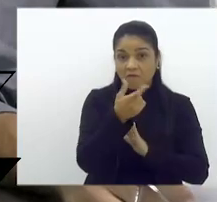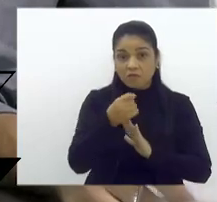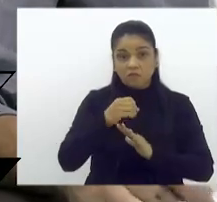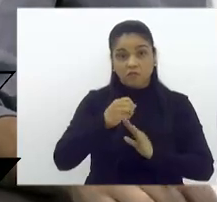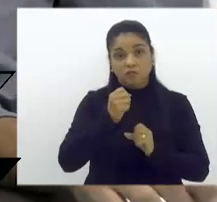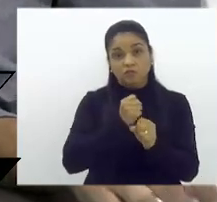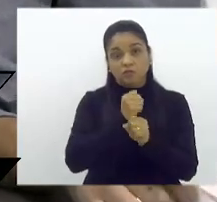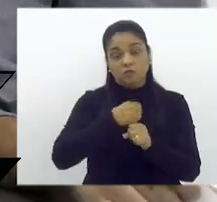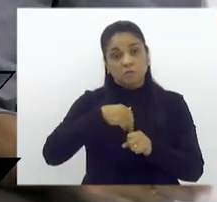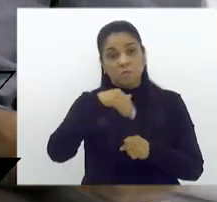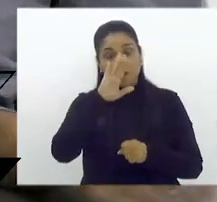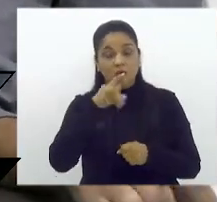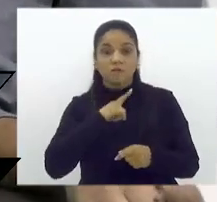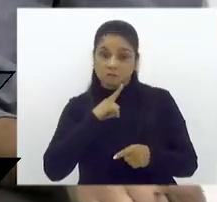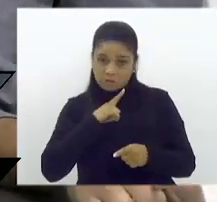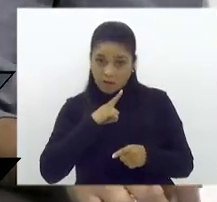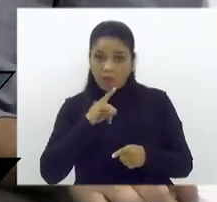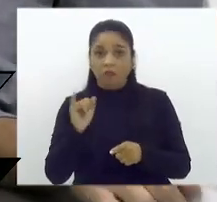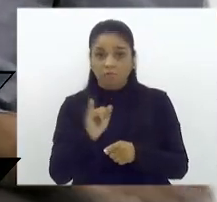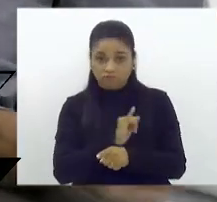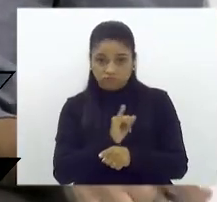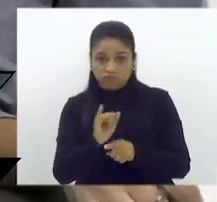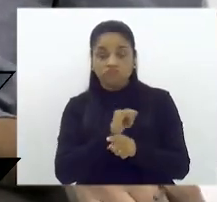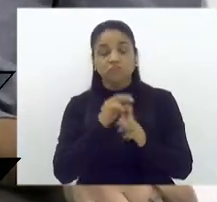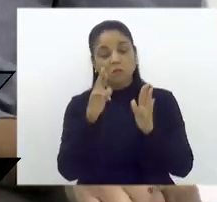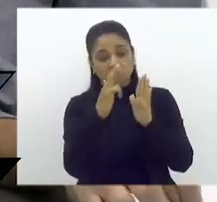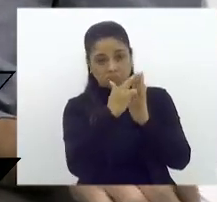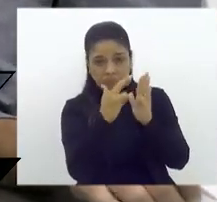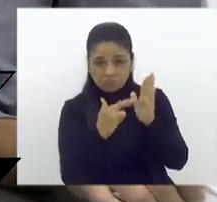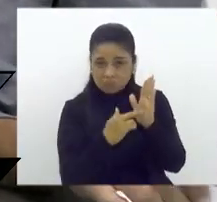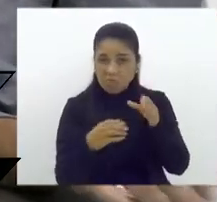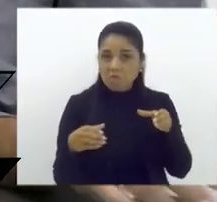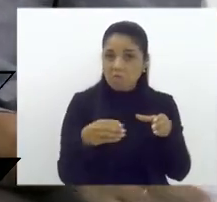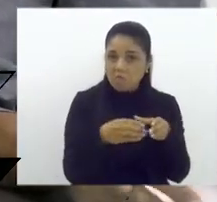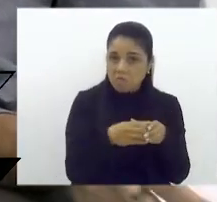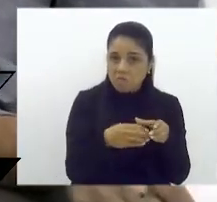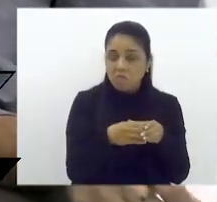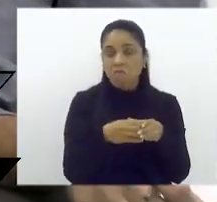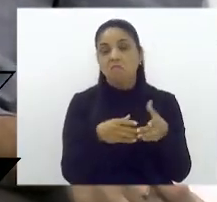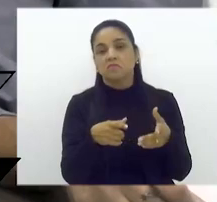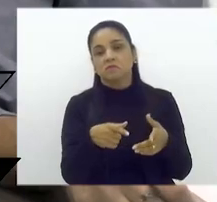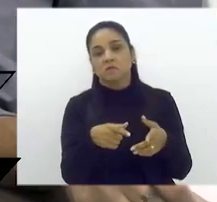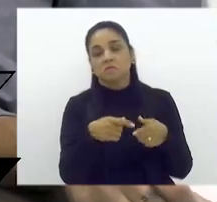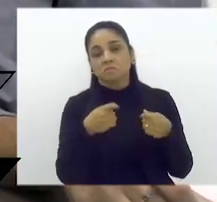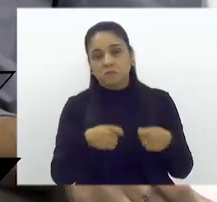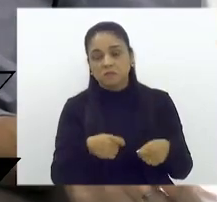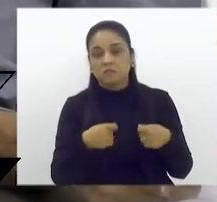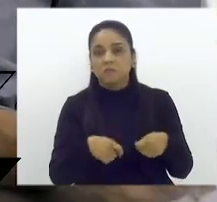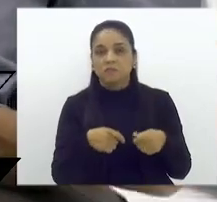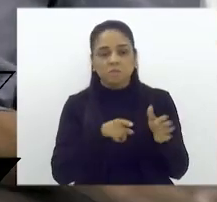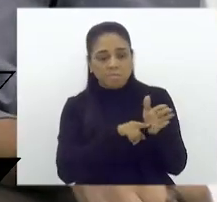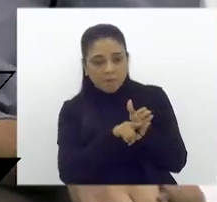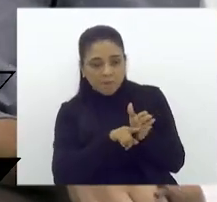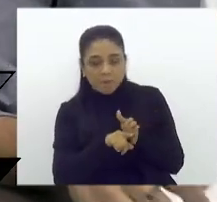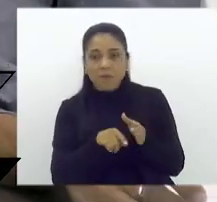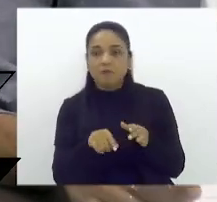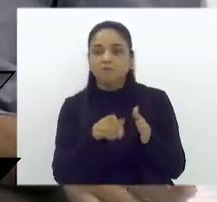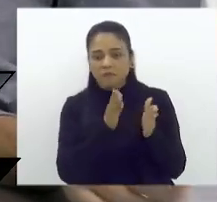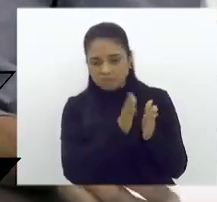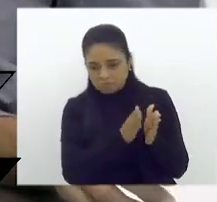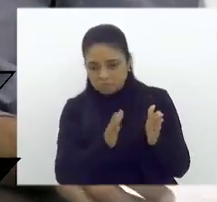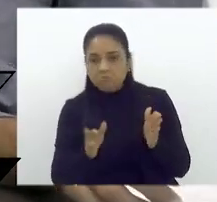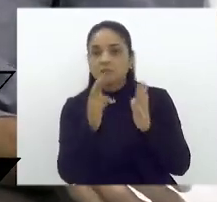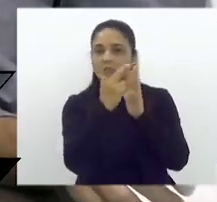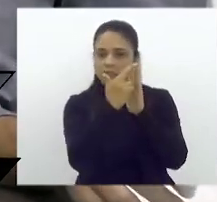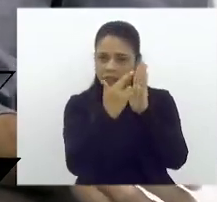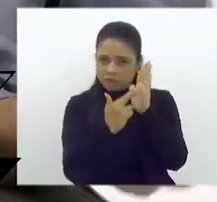tem mecanismos próprios, quer dizer, tem que passar por um conselho, tem que ser enquadrada, blá, blá. Então é claro que vai seguir os mecanismos, vai